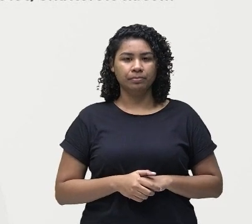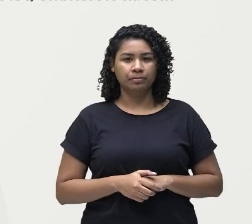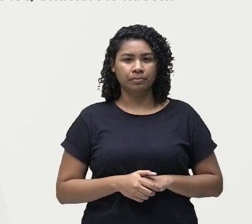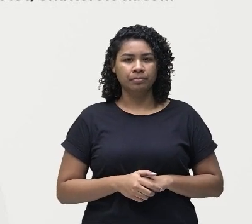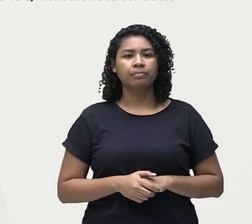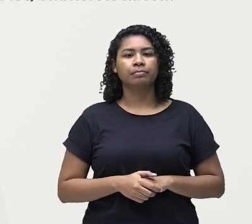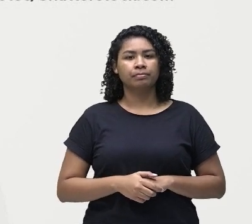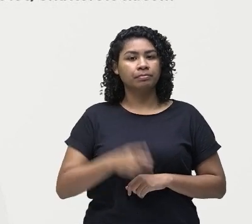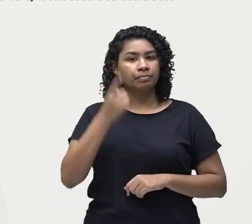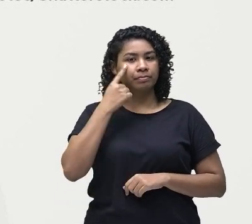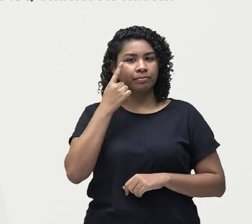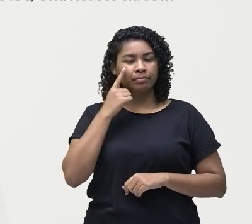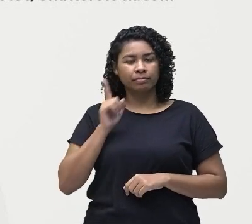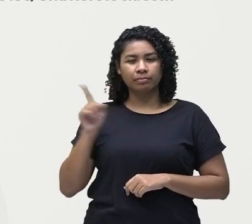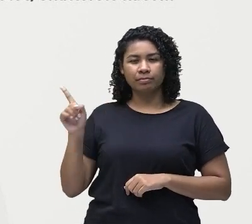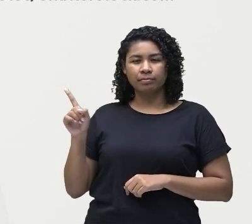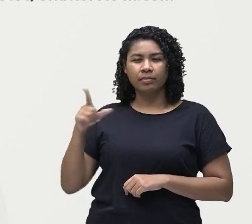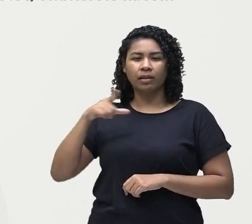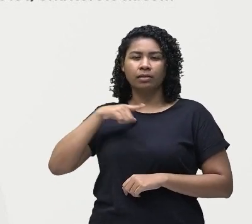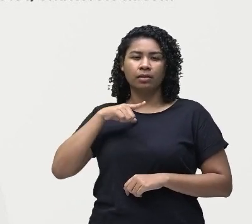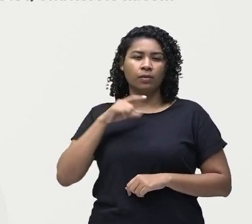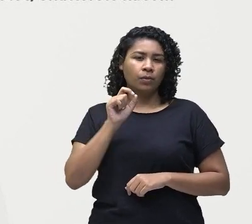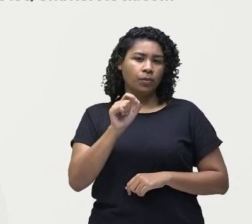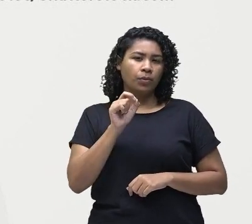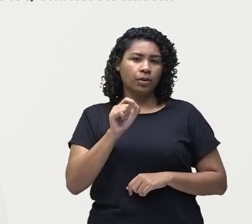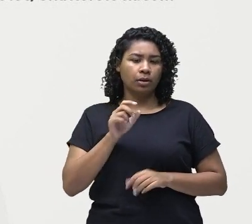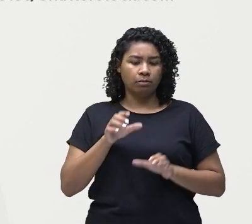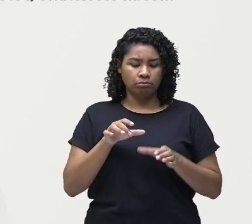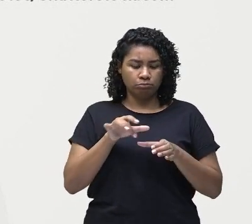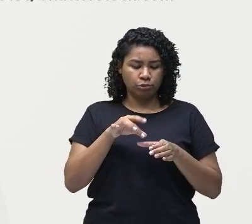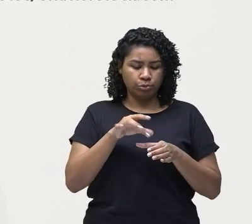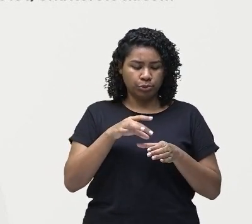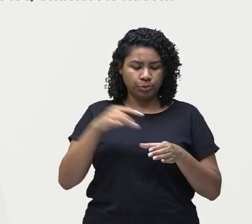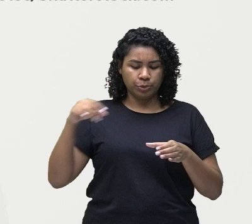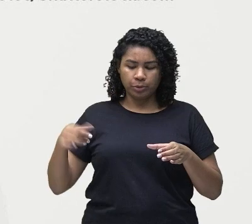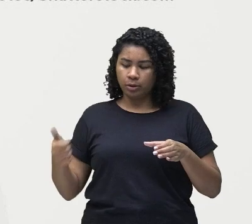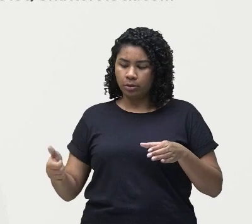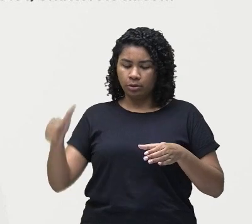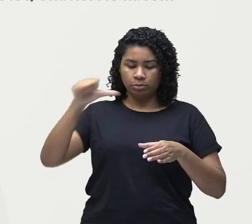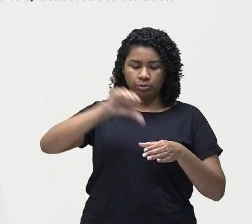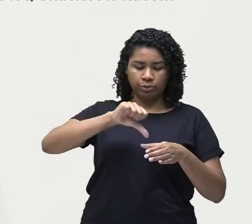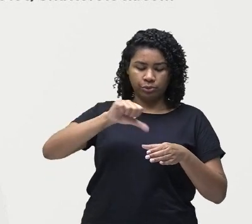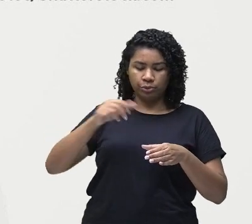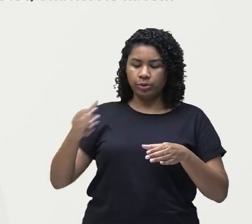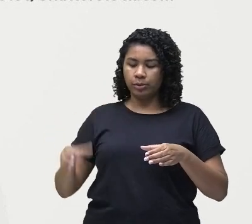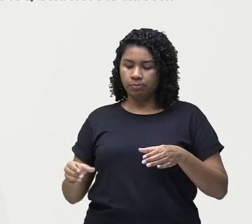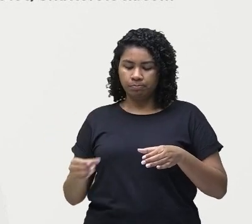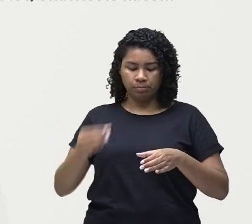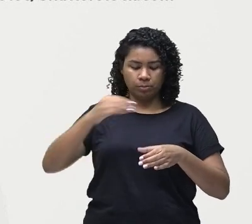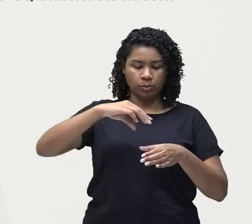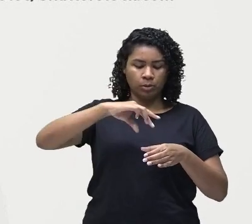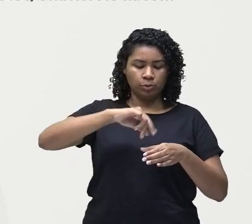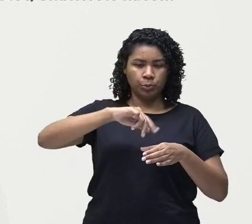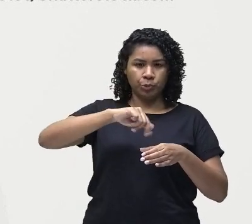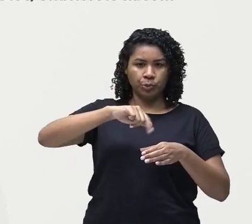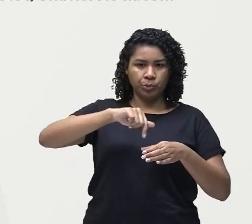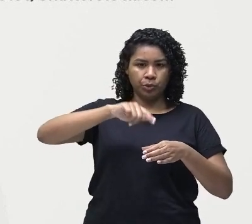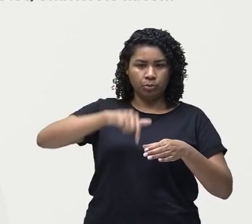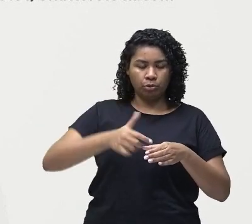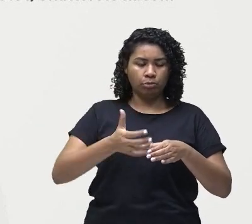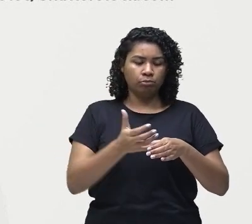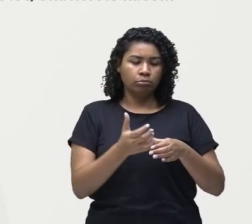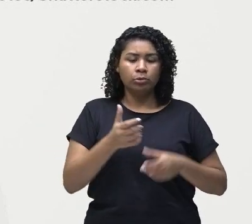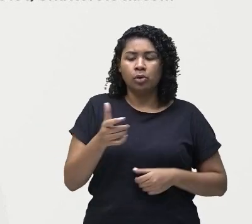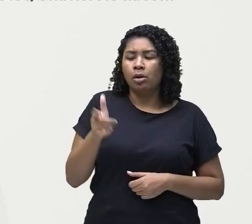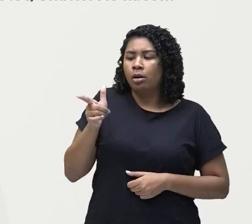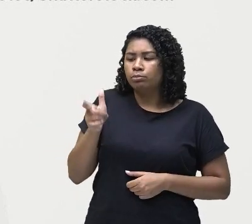o feixe da garrafa, da vasilha sai, você coloca o que você quer e depois você encaixa de novo e consegue espirrar.